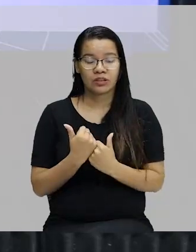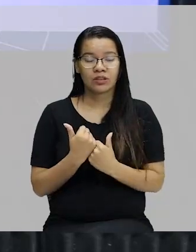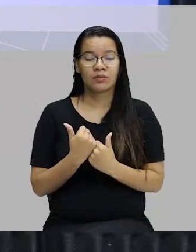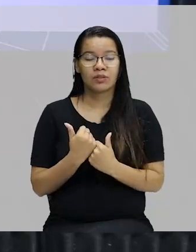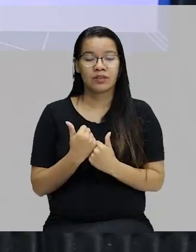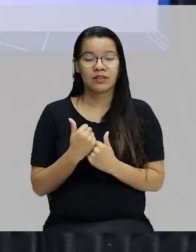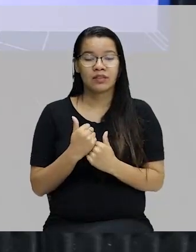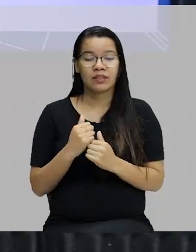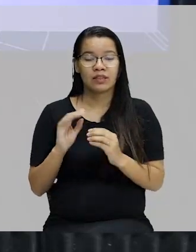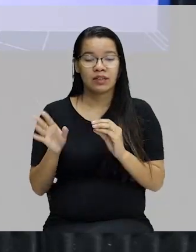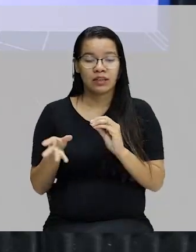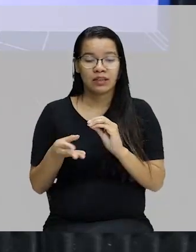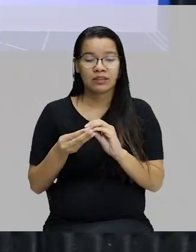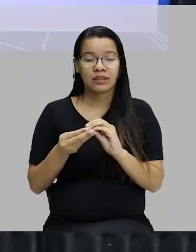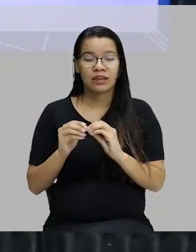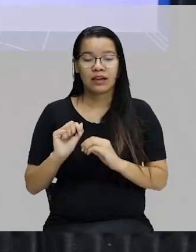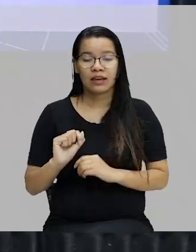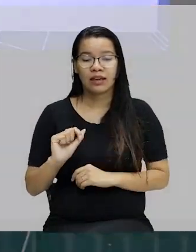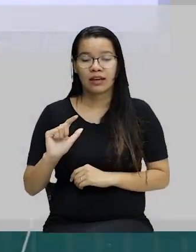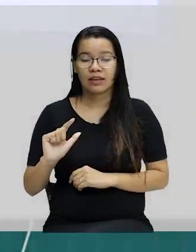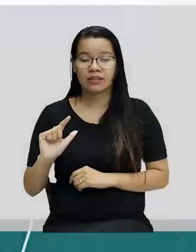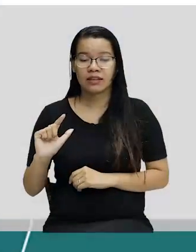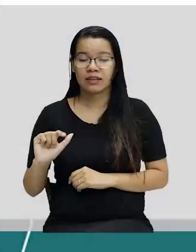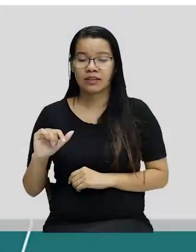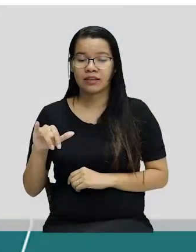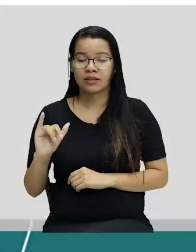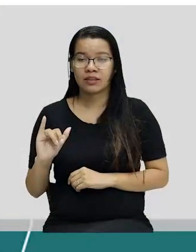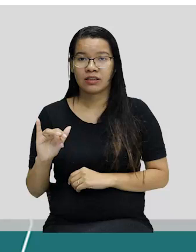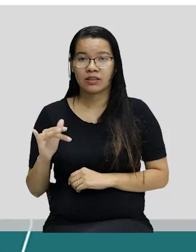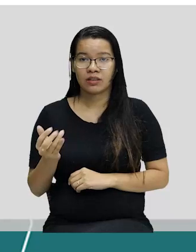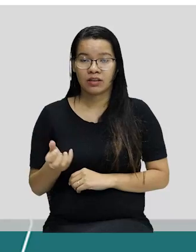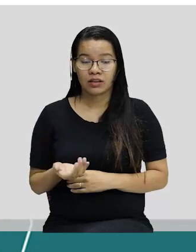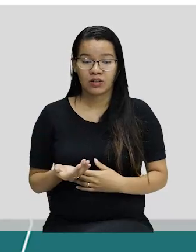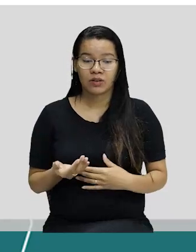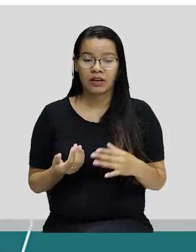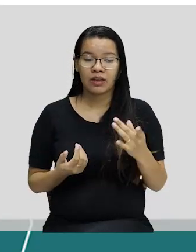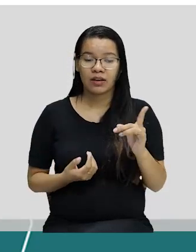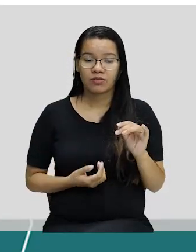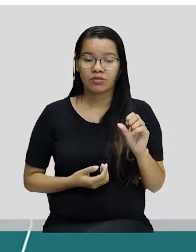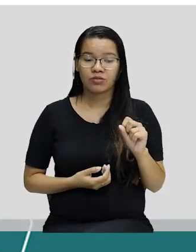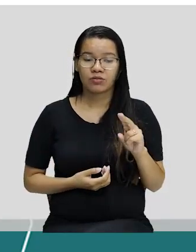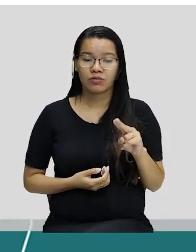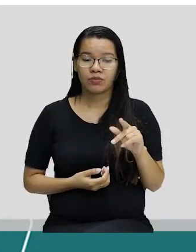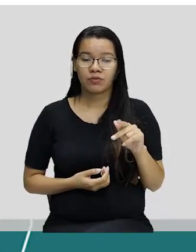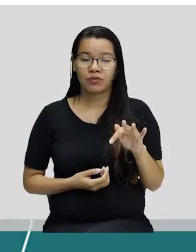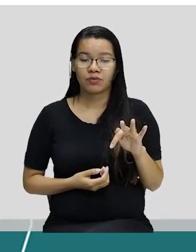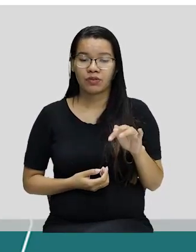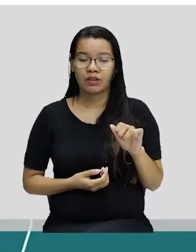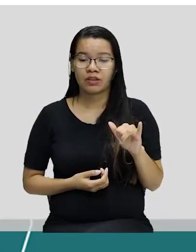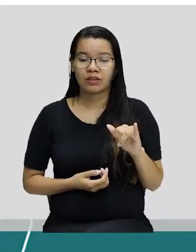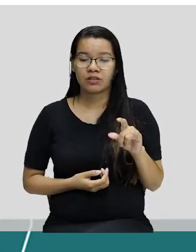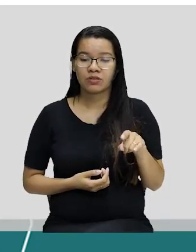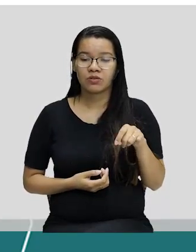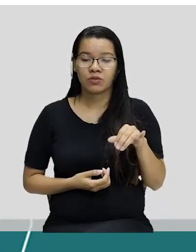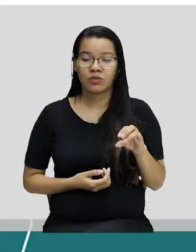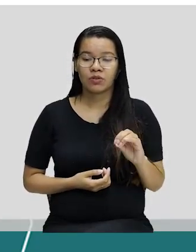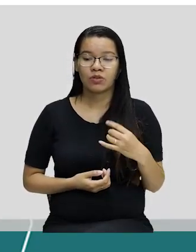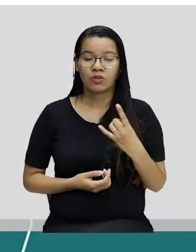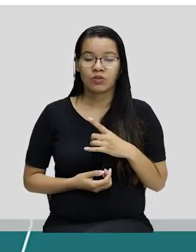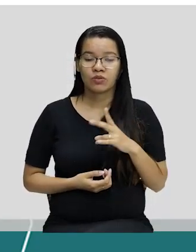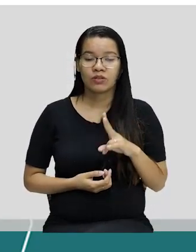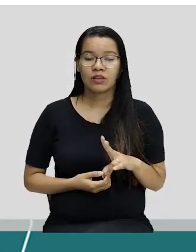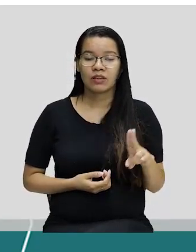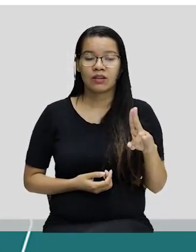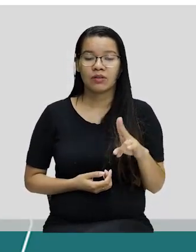acrescenta AL, LY. Então, é um sufixo que nós vamos utilizar para fazer essa alteração. Existe